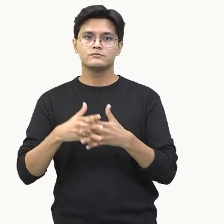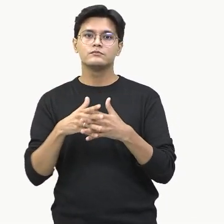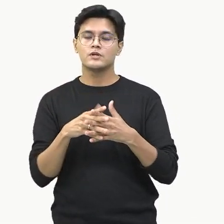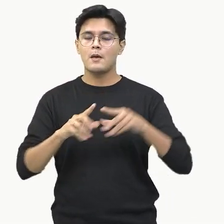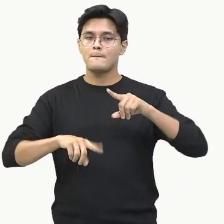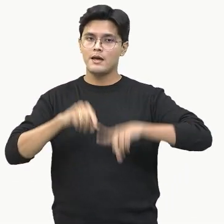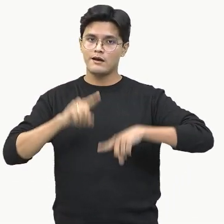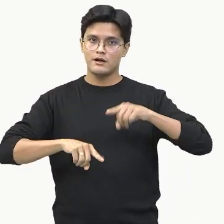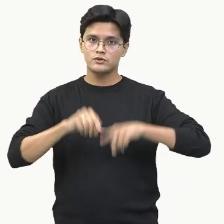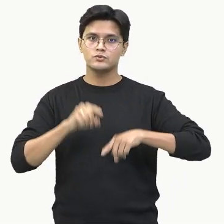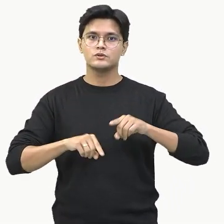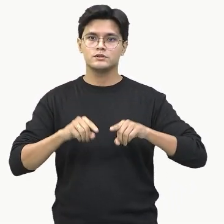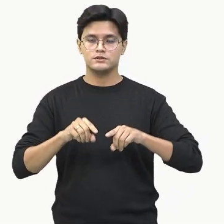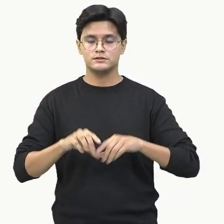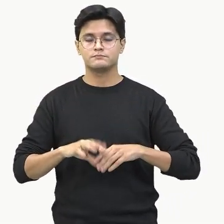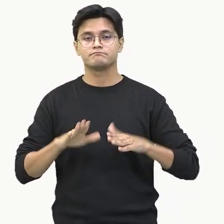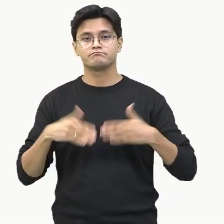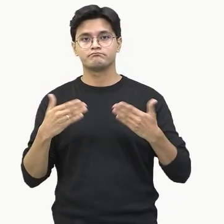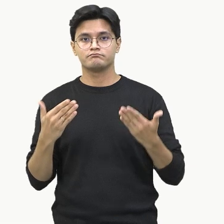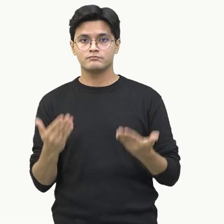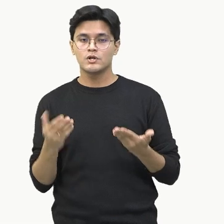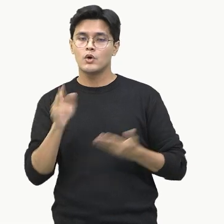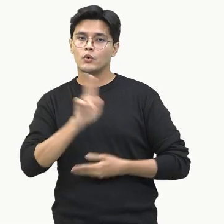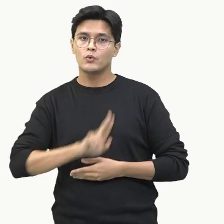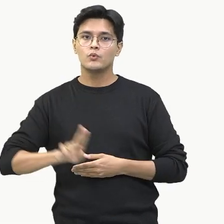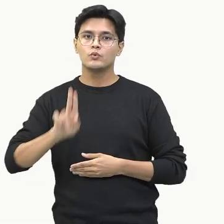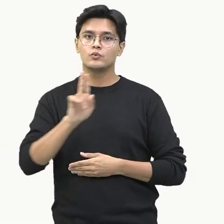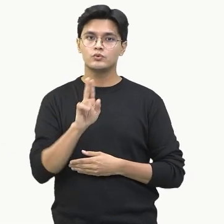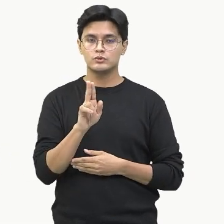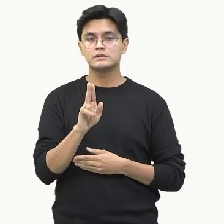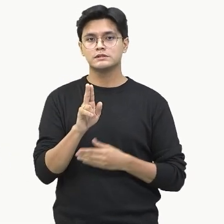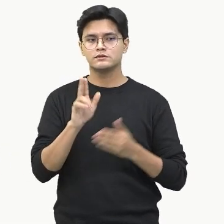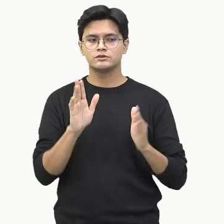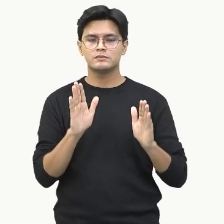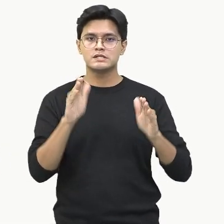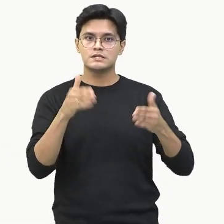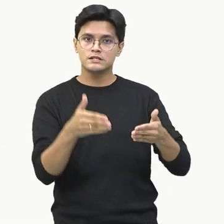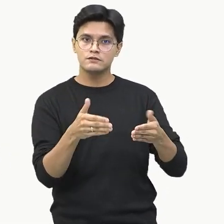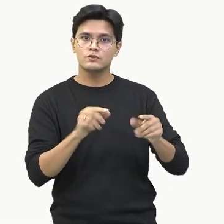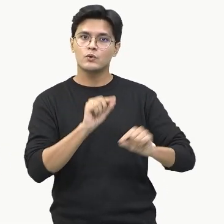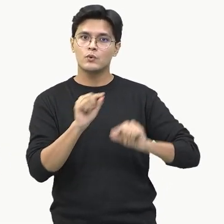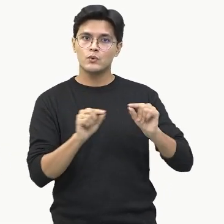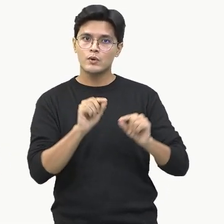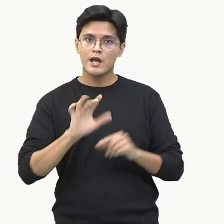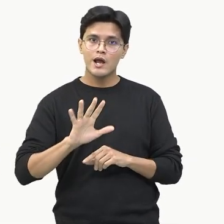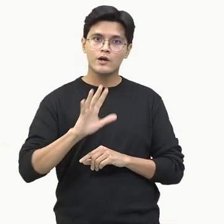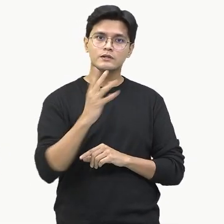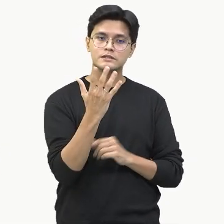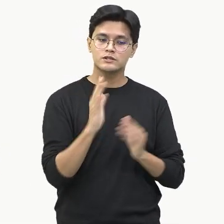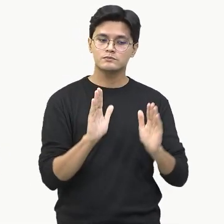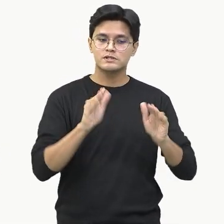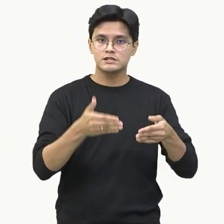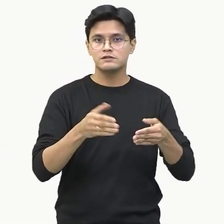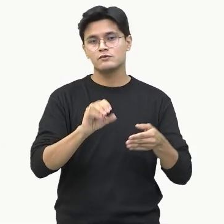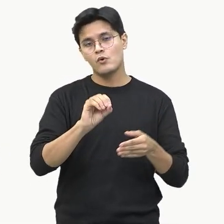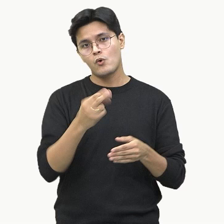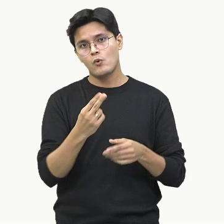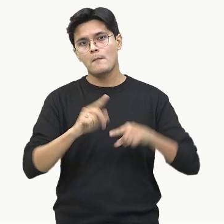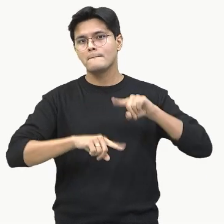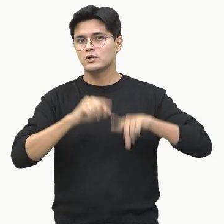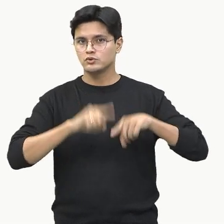mercadorias né então sua utilização ela vai estar direcionada a ocasiões e produtos específicos Diferentemente